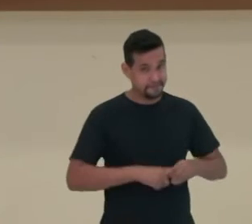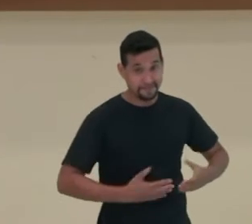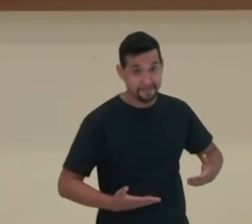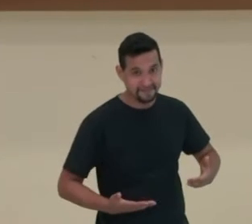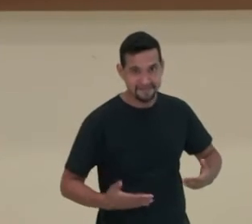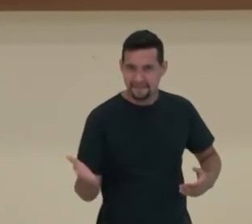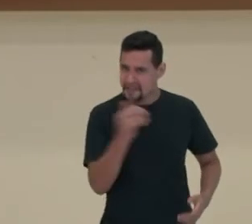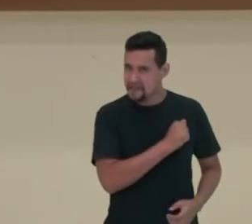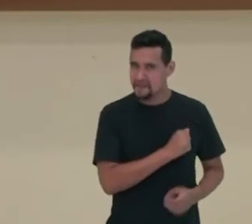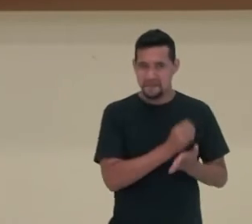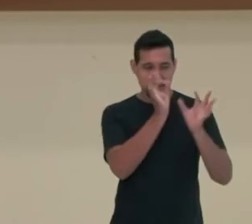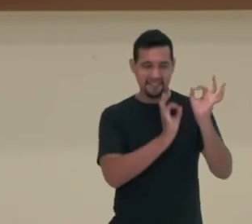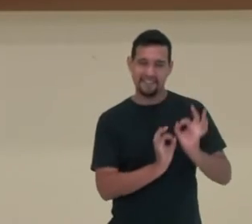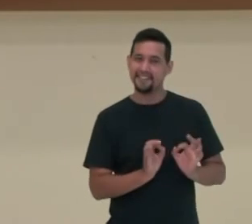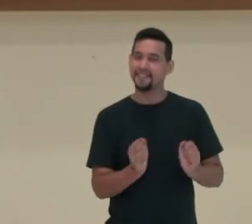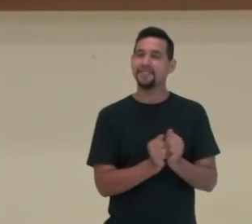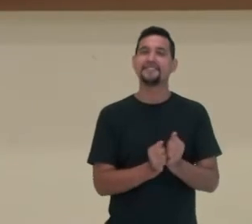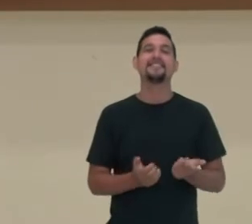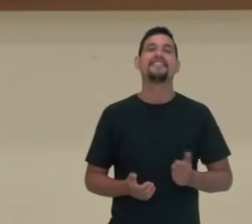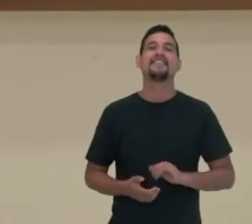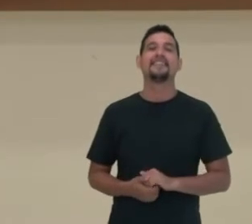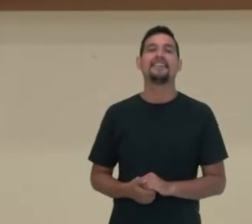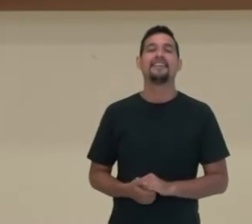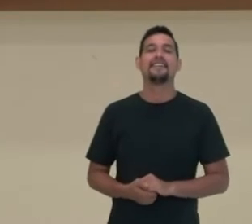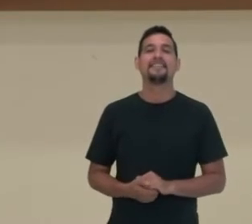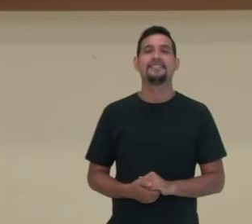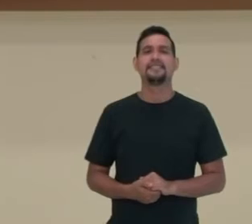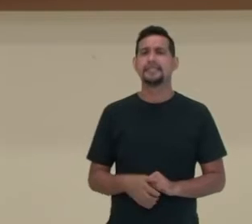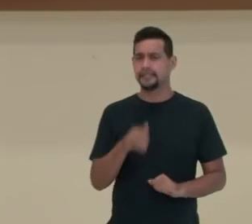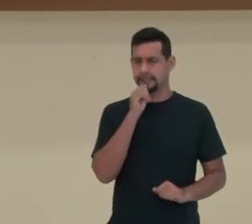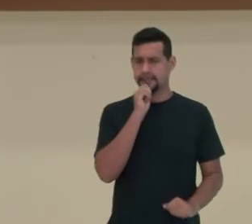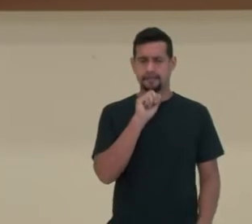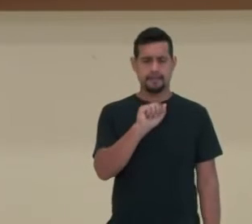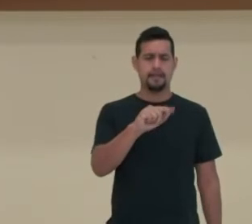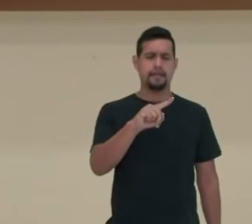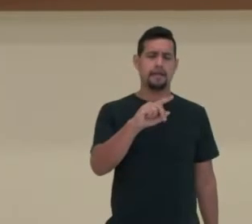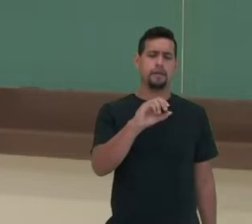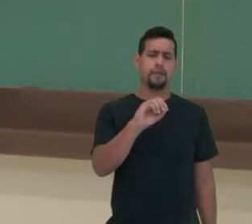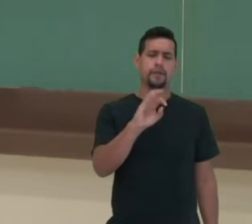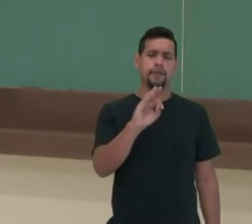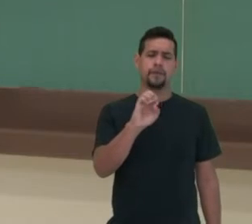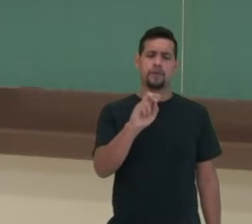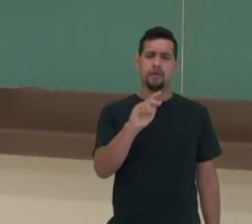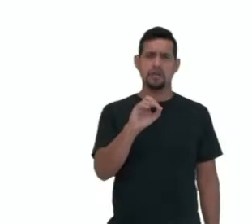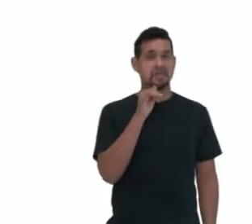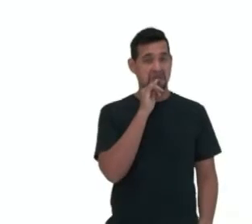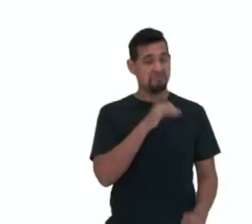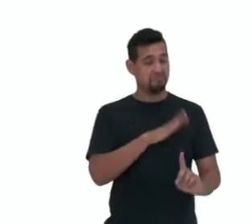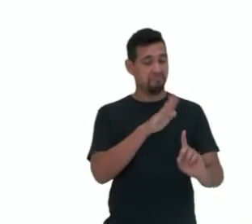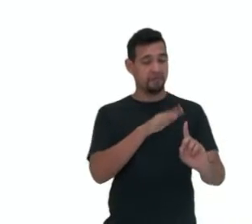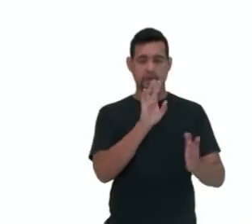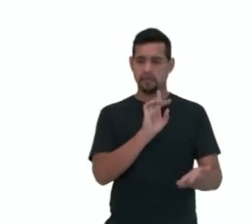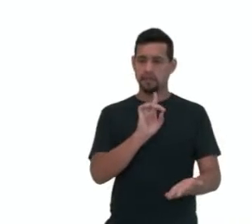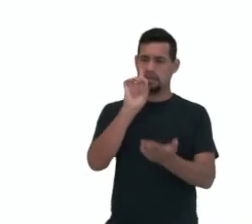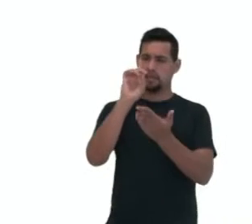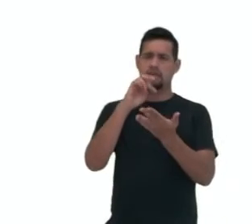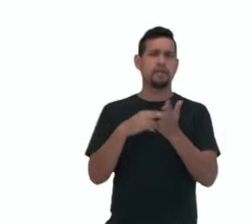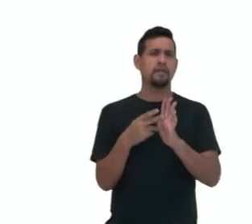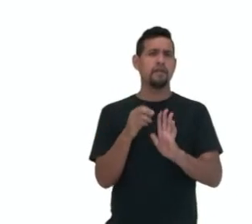Voltei, bora lá corrigir esta junto conosco. Apoteose, ascensão à morada aos deuses, era